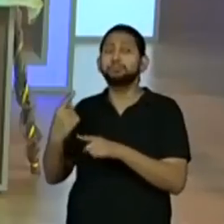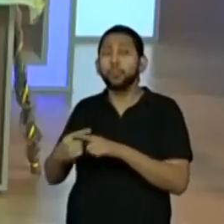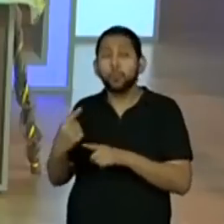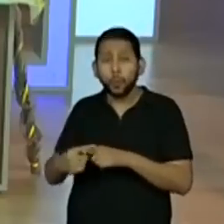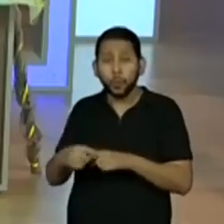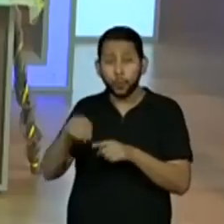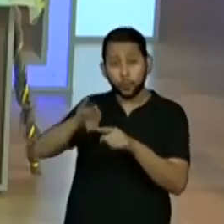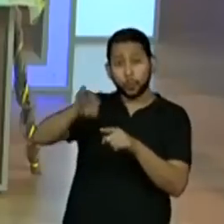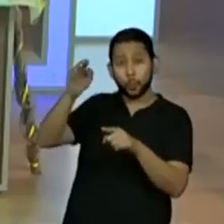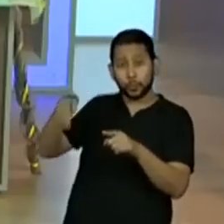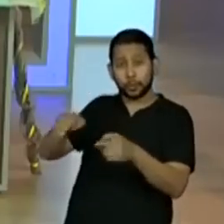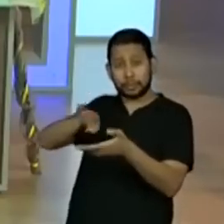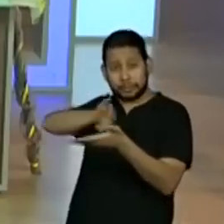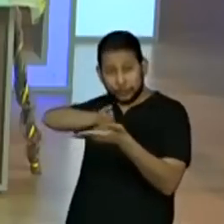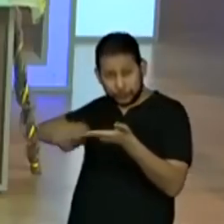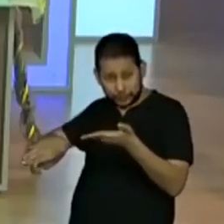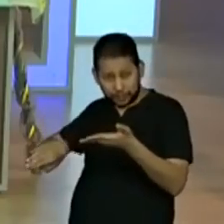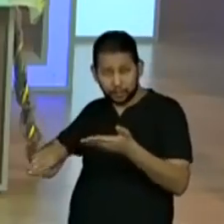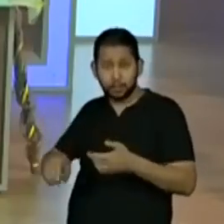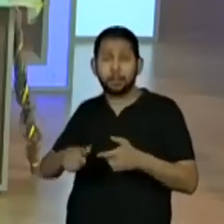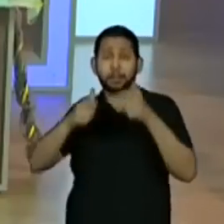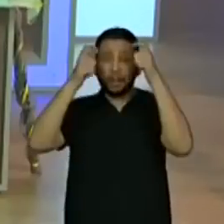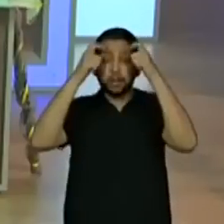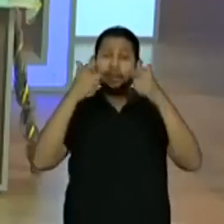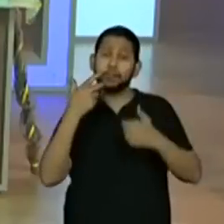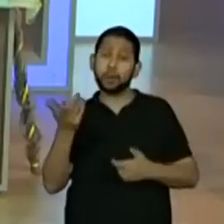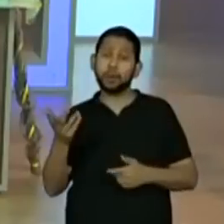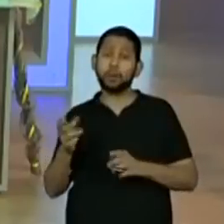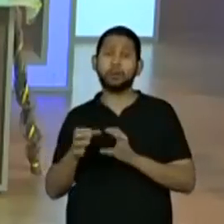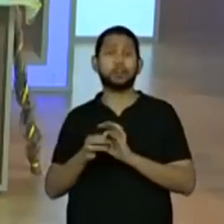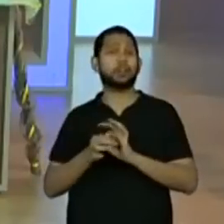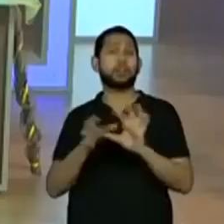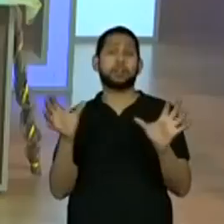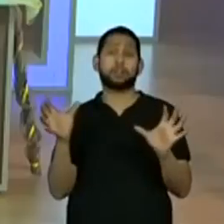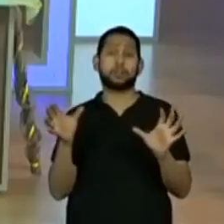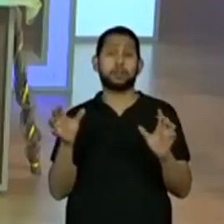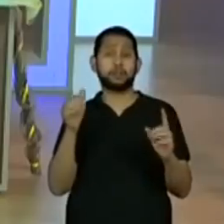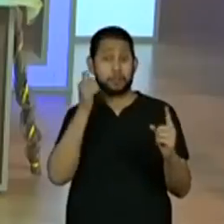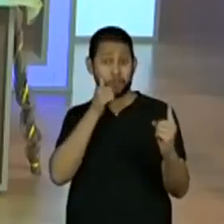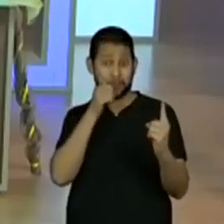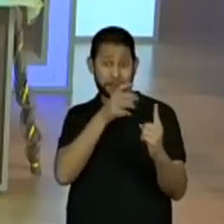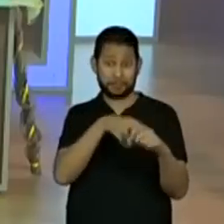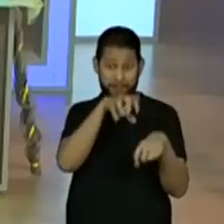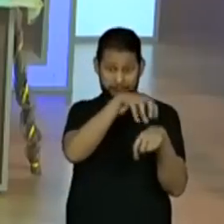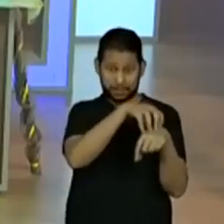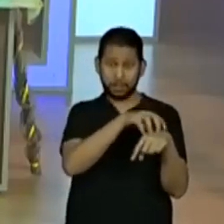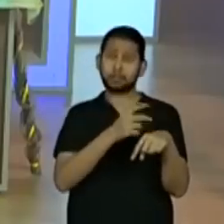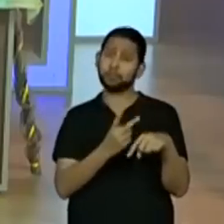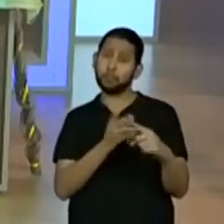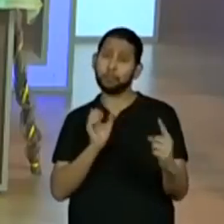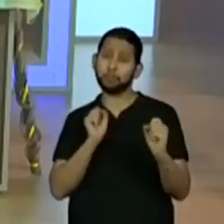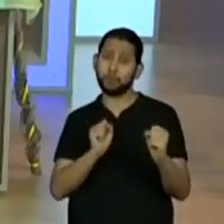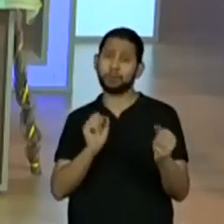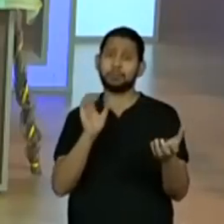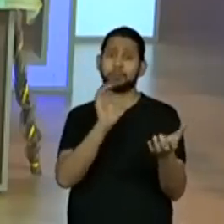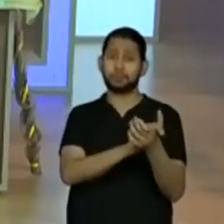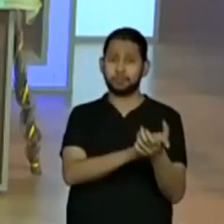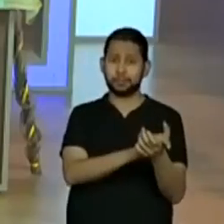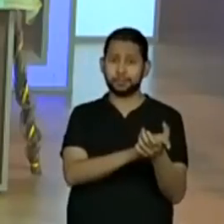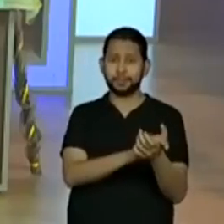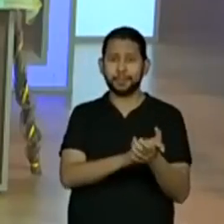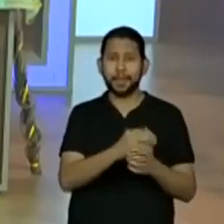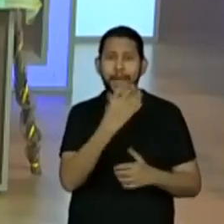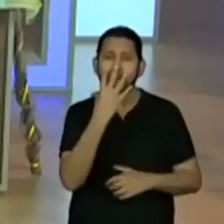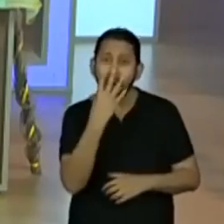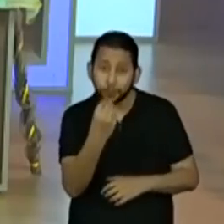montanha, além de deixá-lo ir, ele ia poder se casar com a princesa. E aí, a raposa, então,